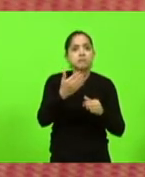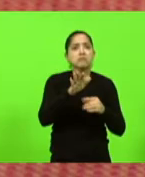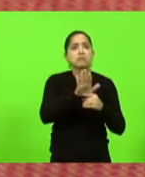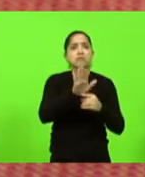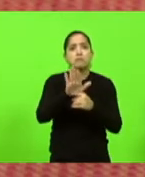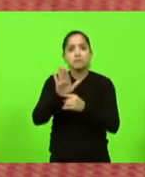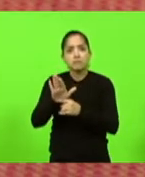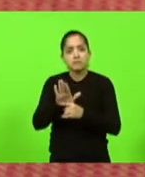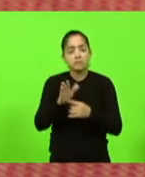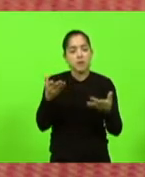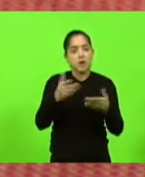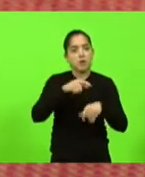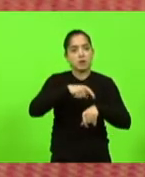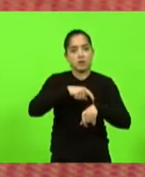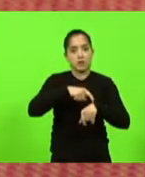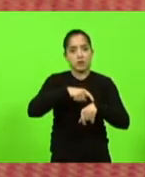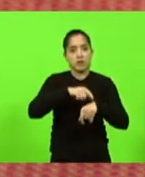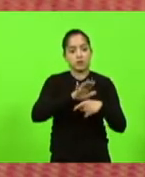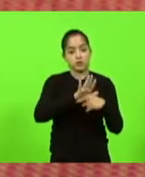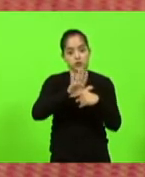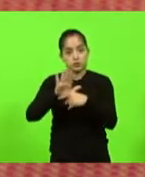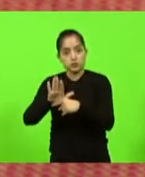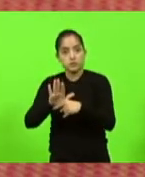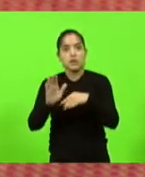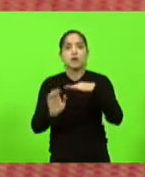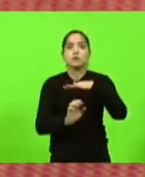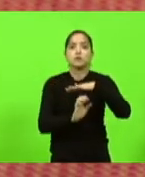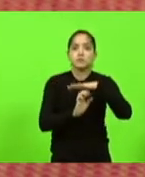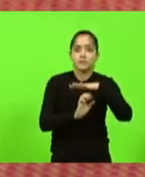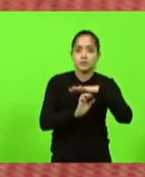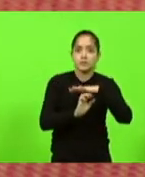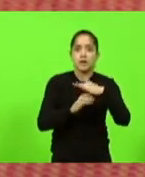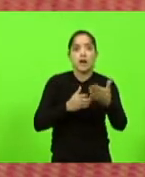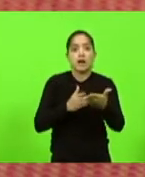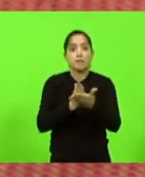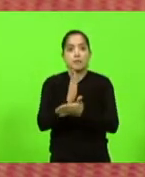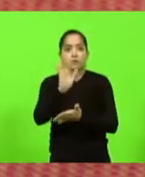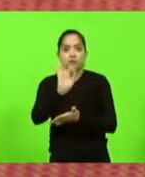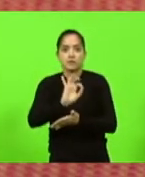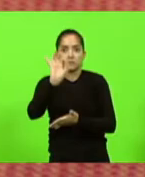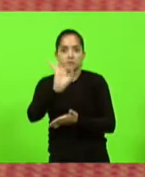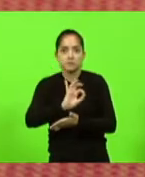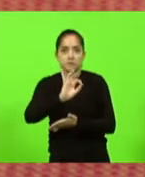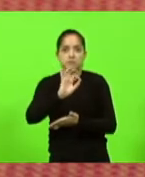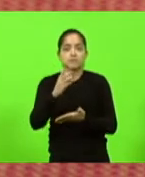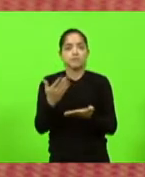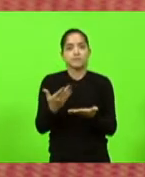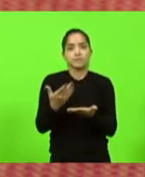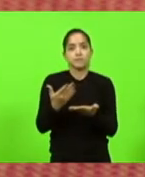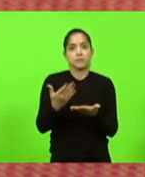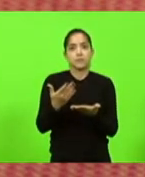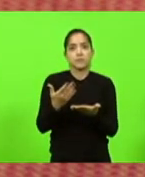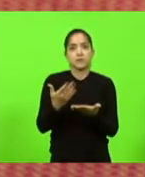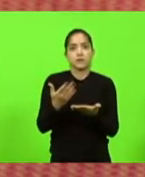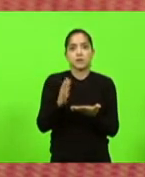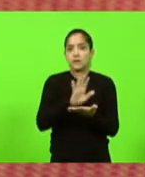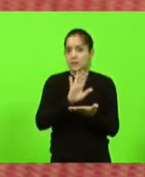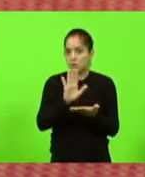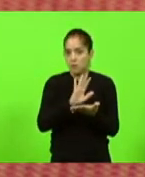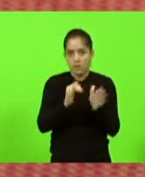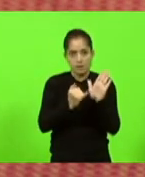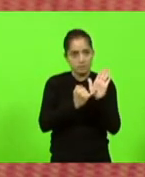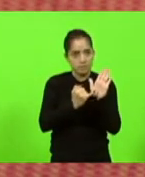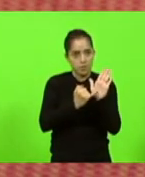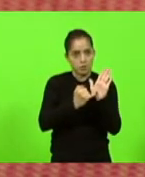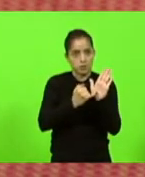a hora é essa aqui, da gente aprovar essas porcentagens que não estão se tratando de impostos. Estamos falando